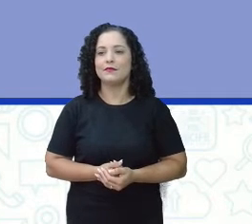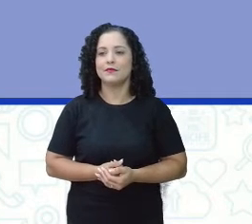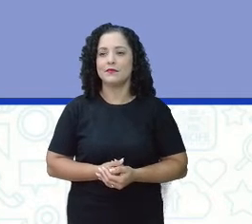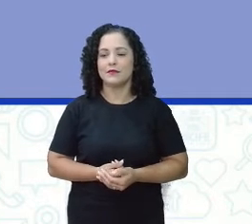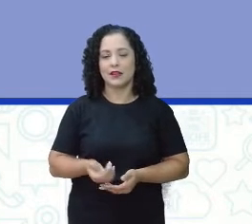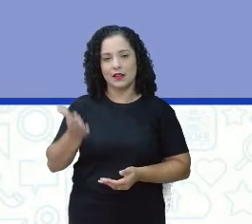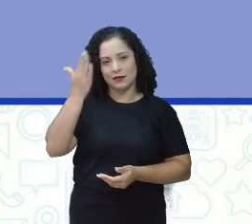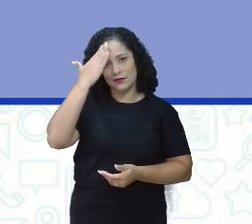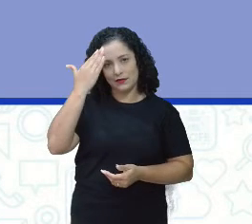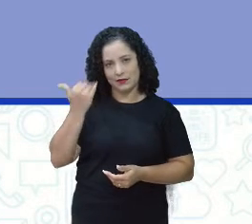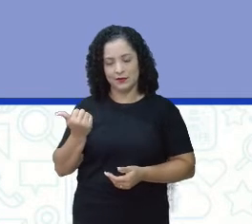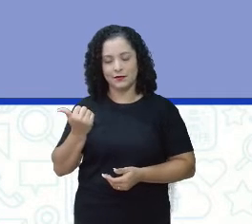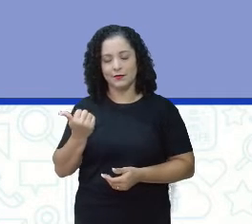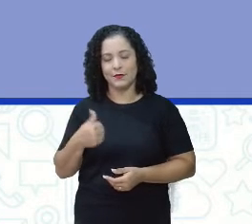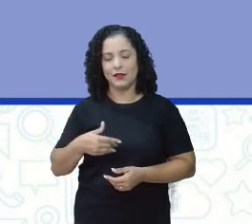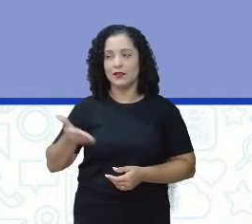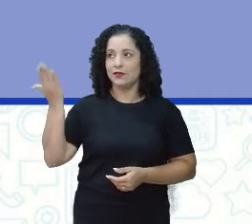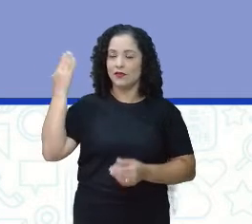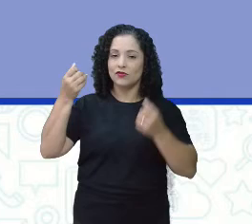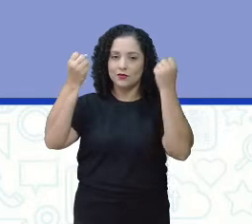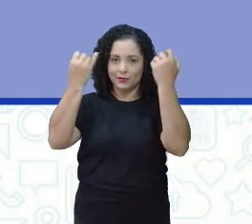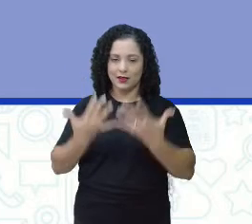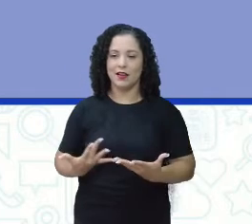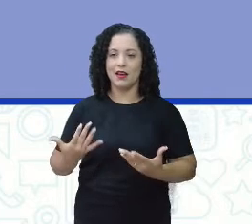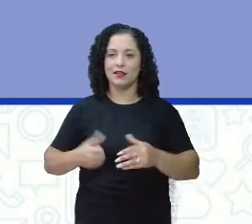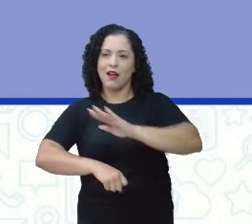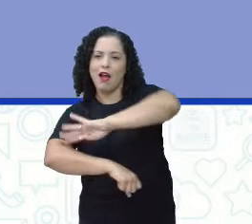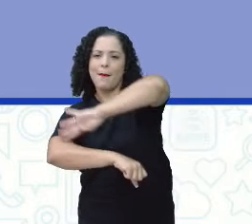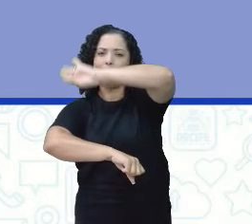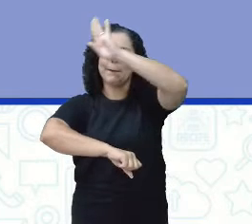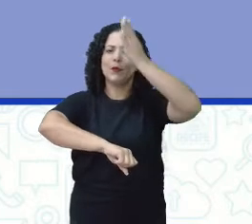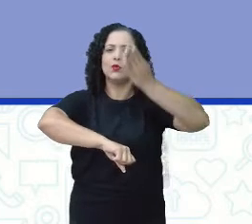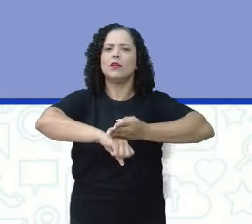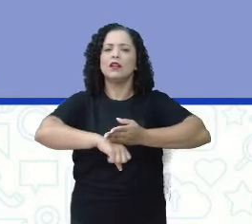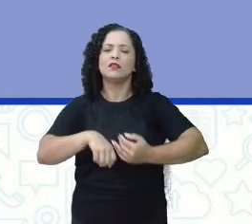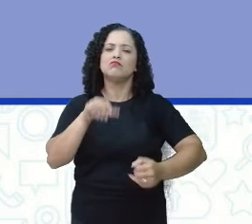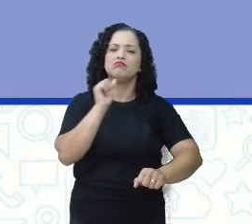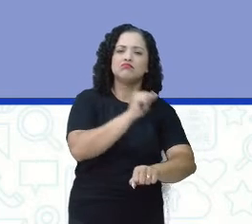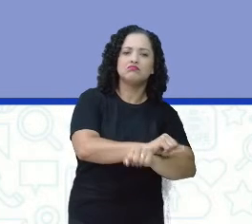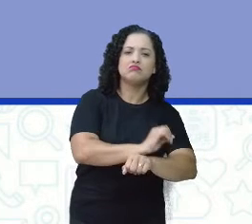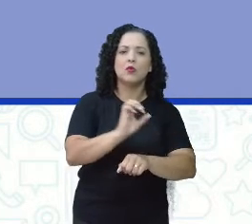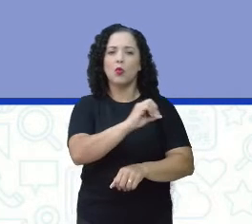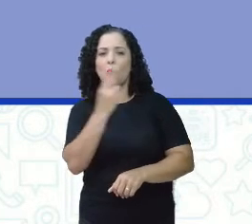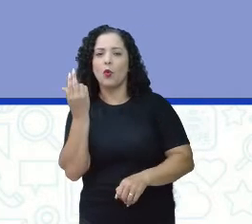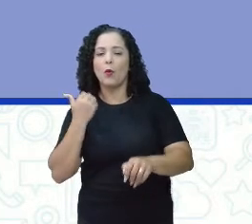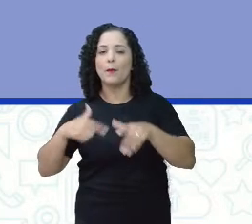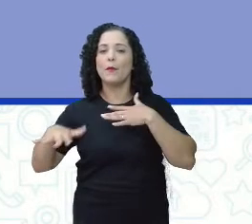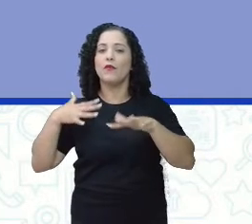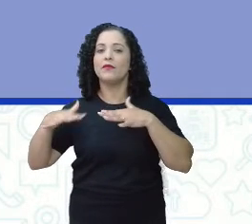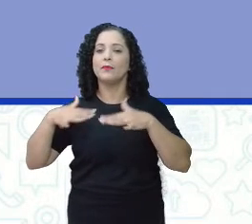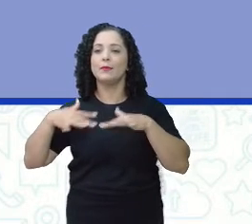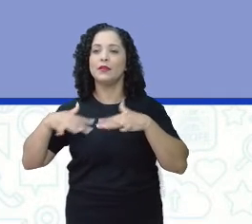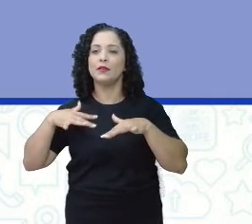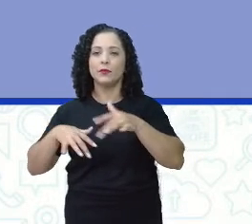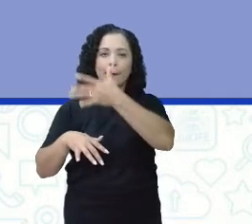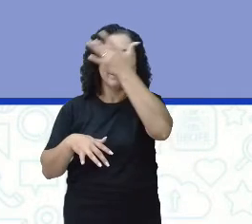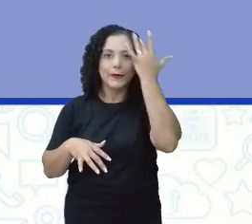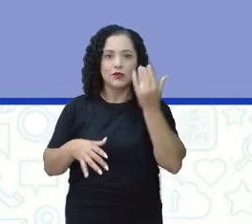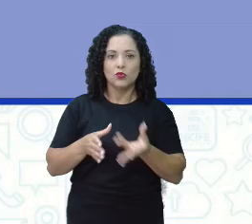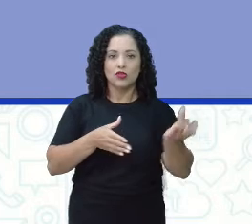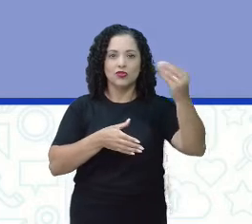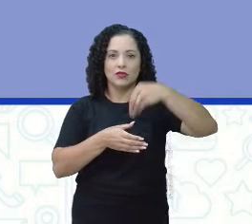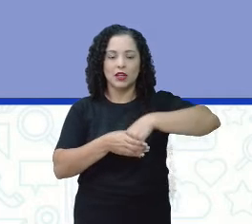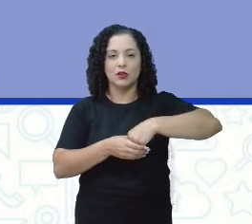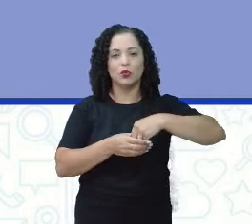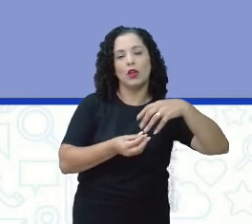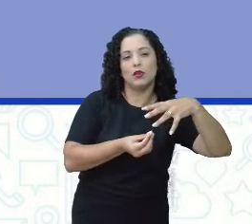com ela explicar. A montanha está em repouso ou em movimento em relação a quem está nos balões. Então, quem